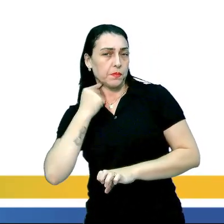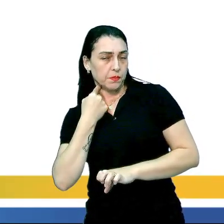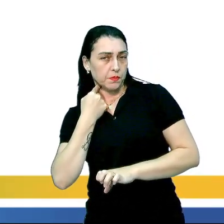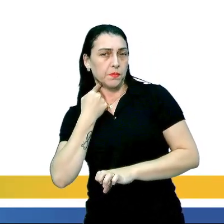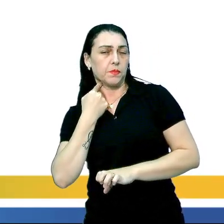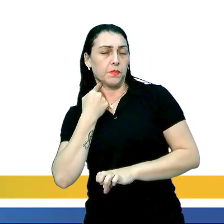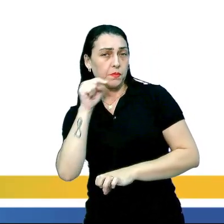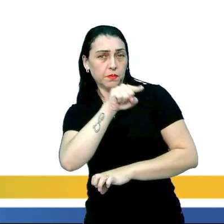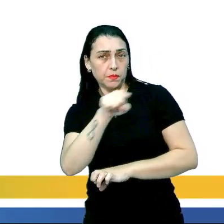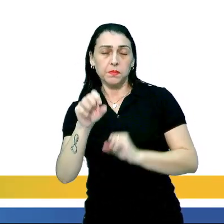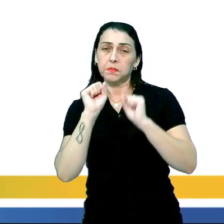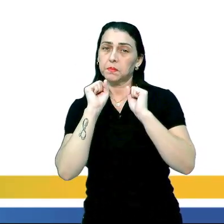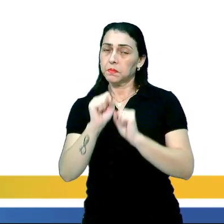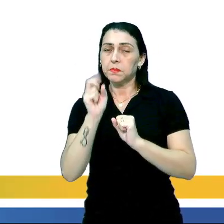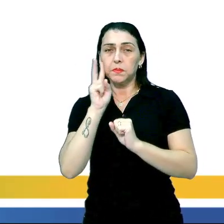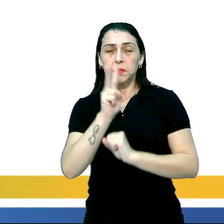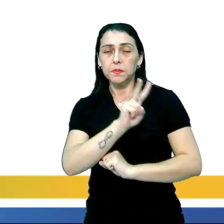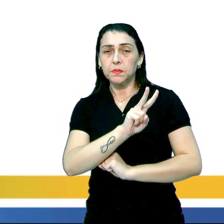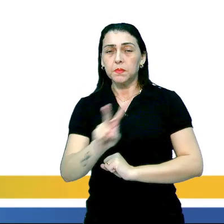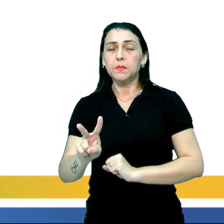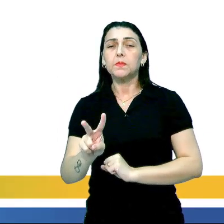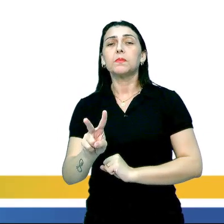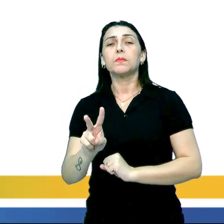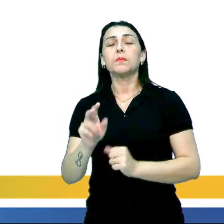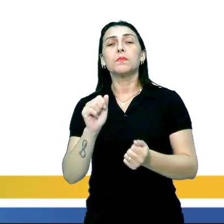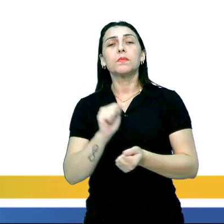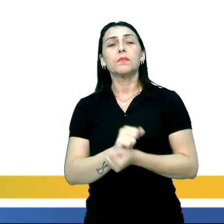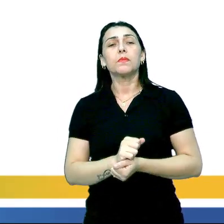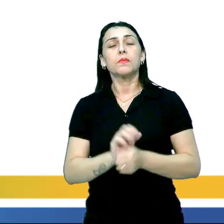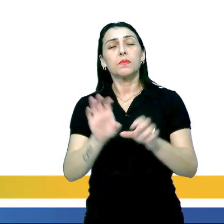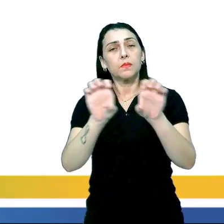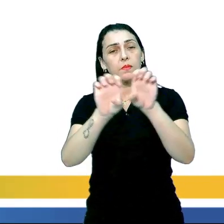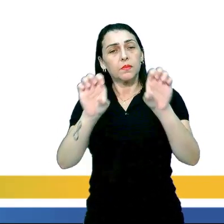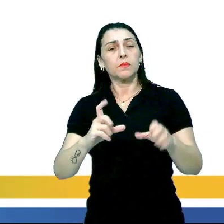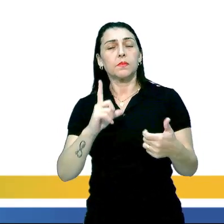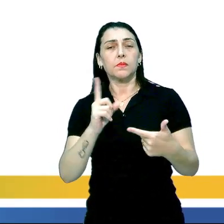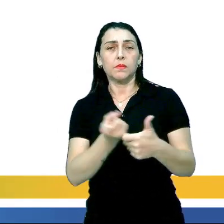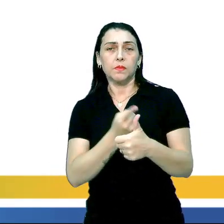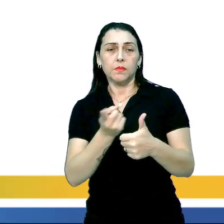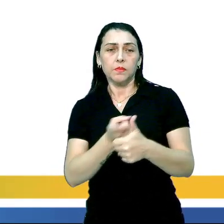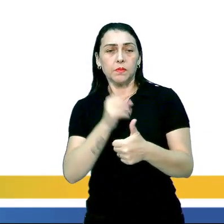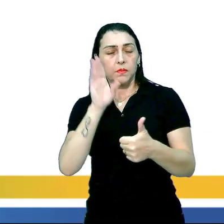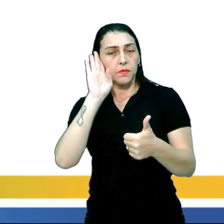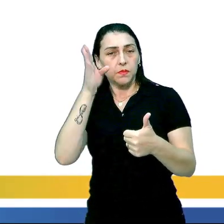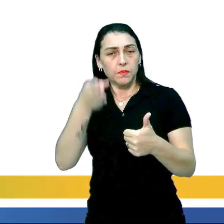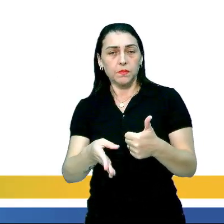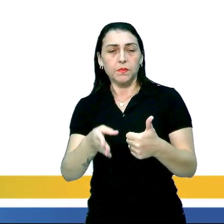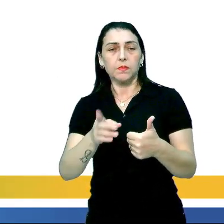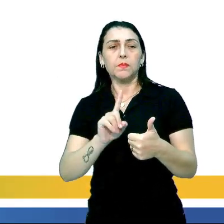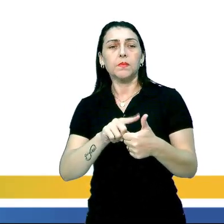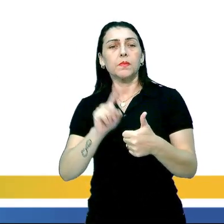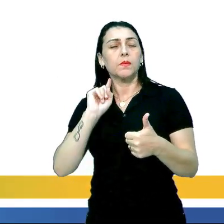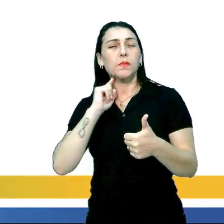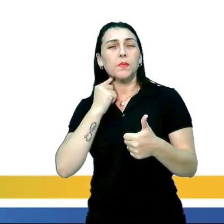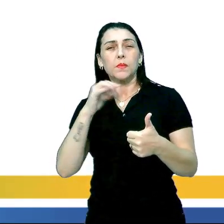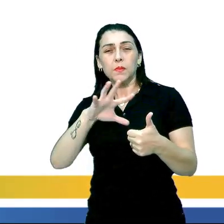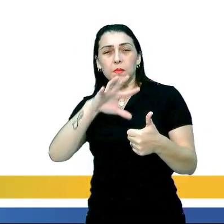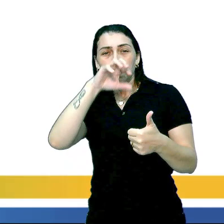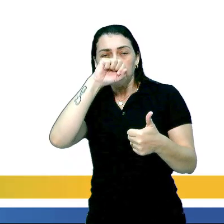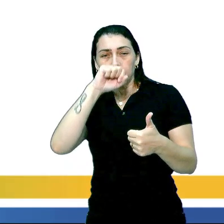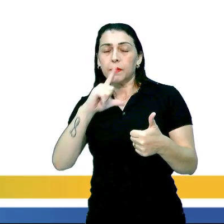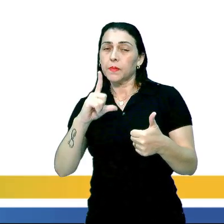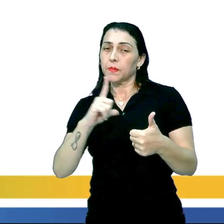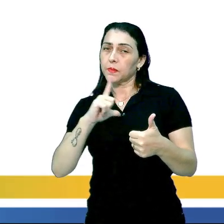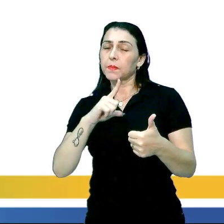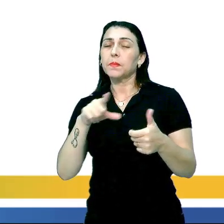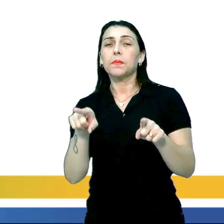ar que vocês podem acompanhar aí comigo. Então, a gente tem Principal ponto aqui é a poluição do ar. A